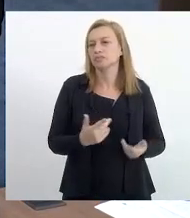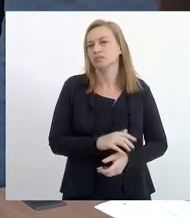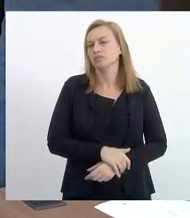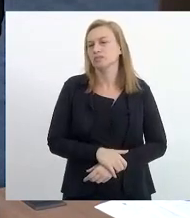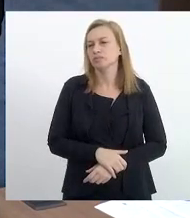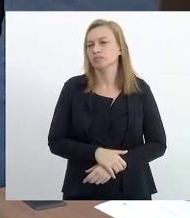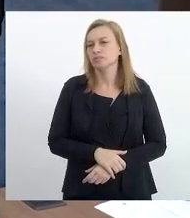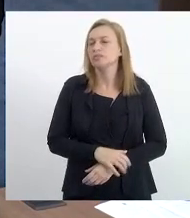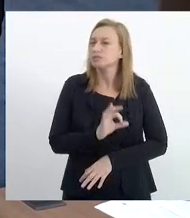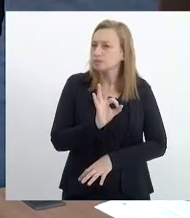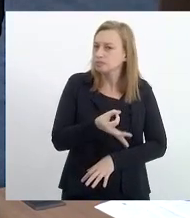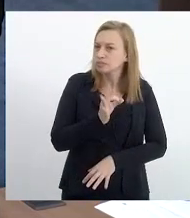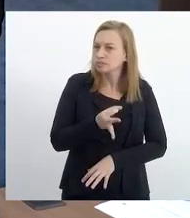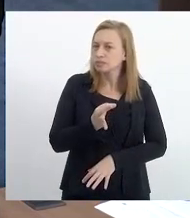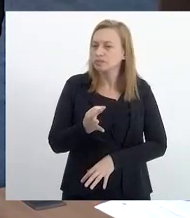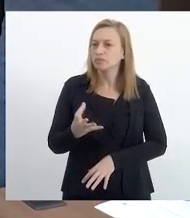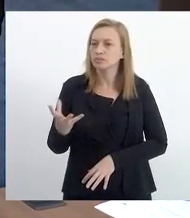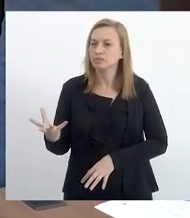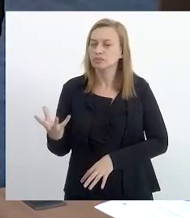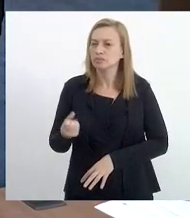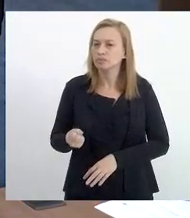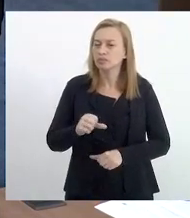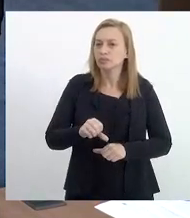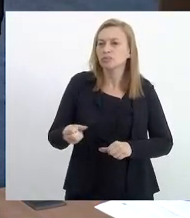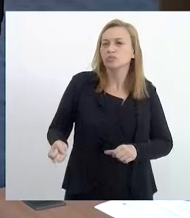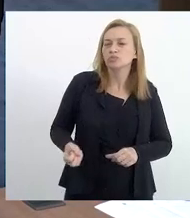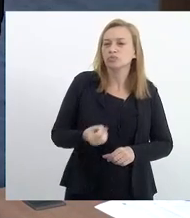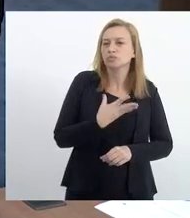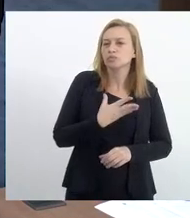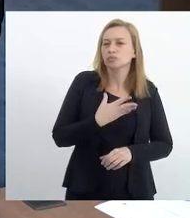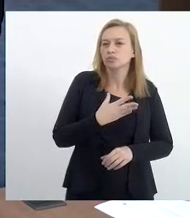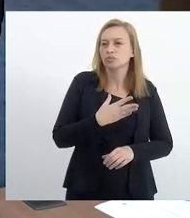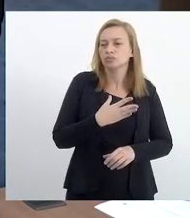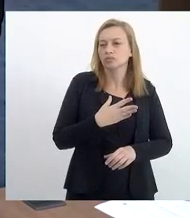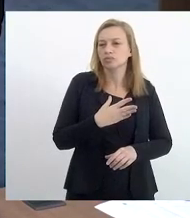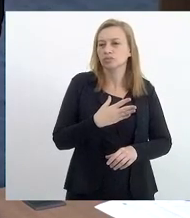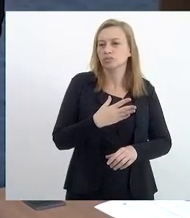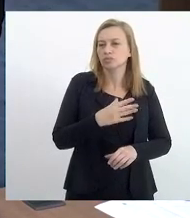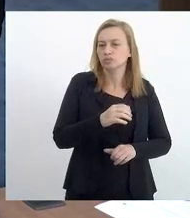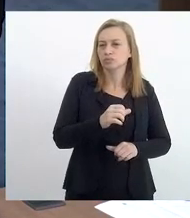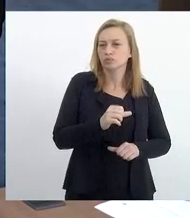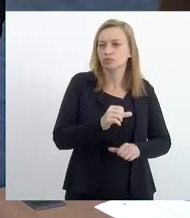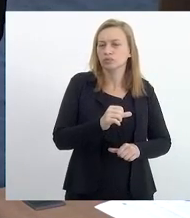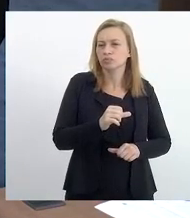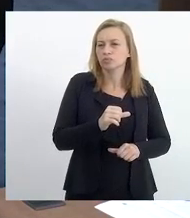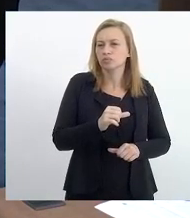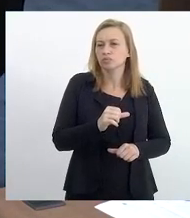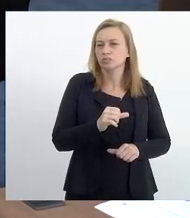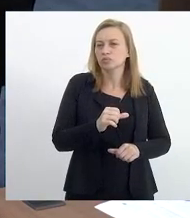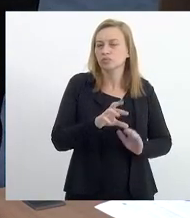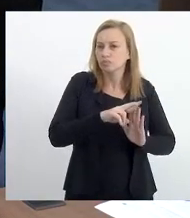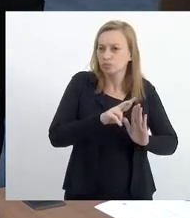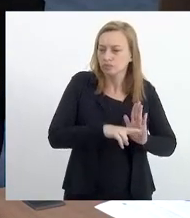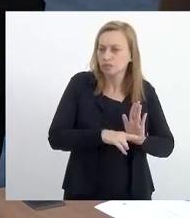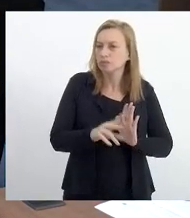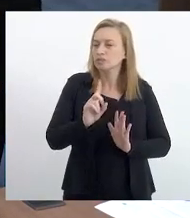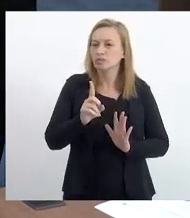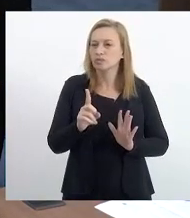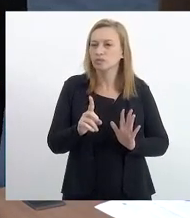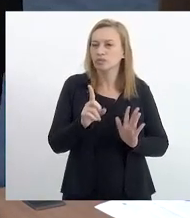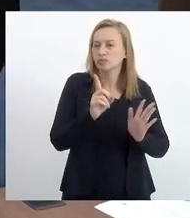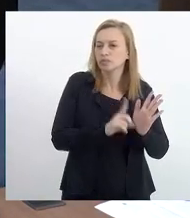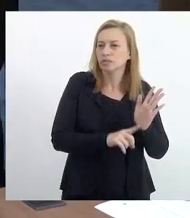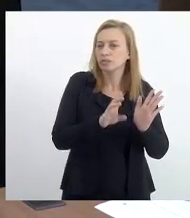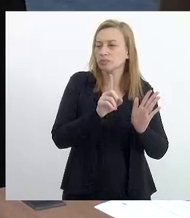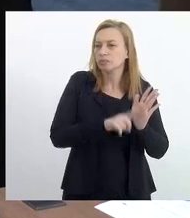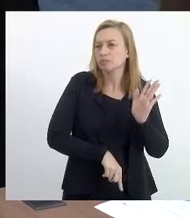De fato, a adoção desse novo regime não vai diminuir a dívida pública. E é momento até de